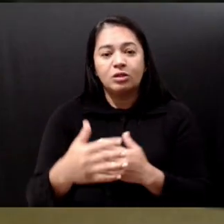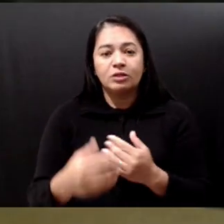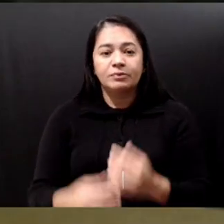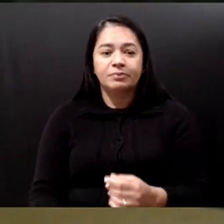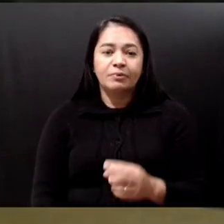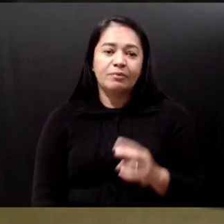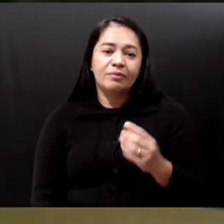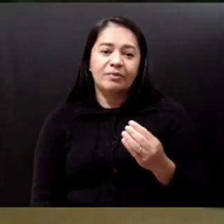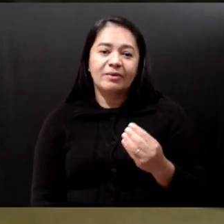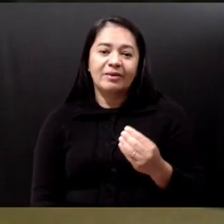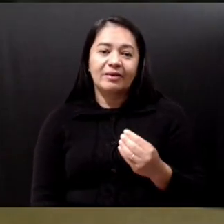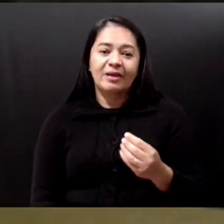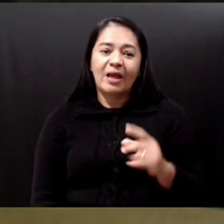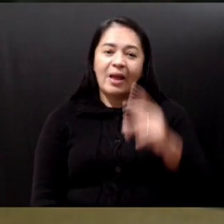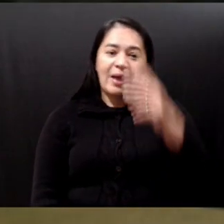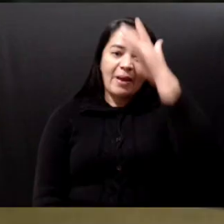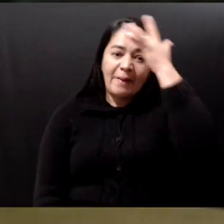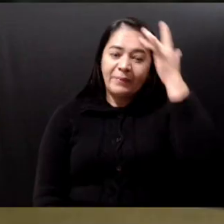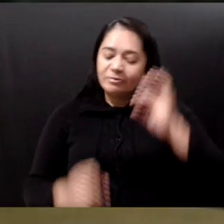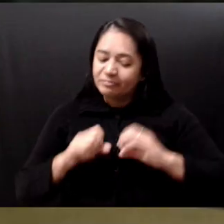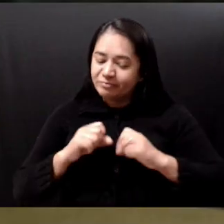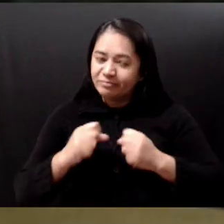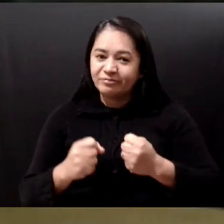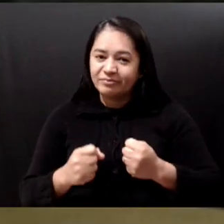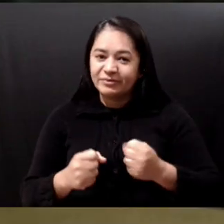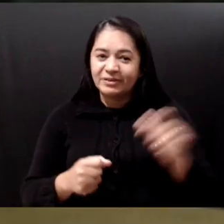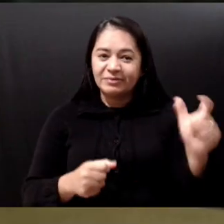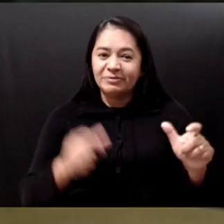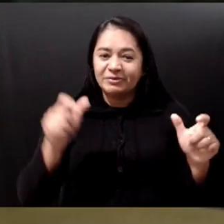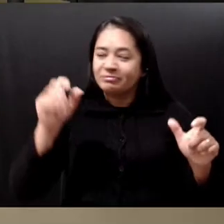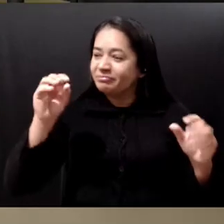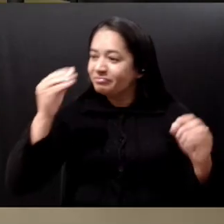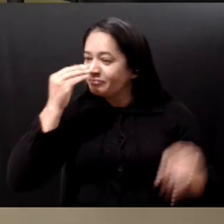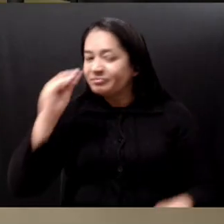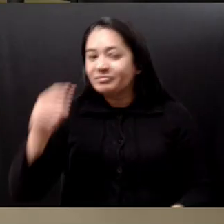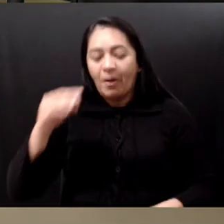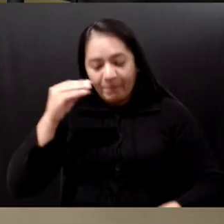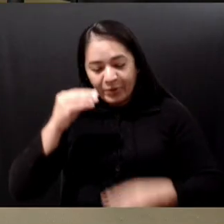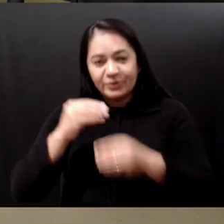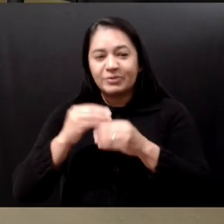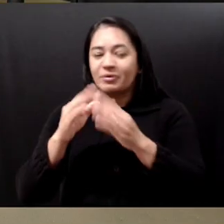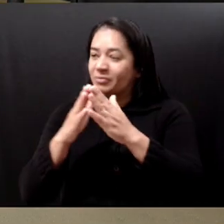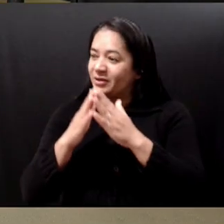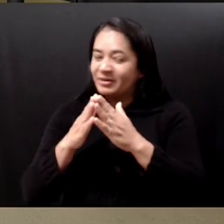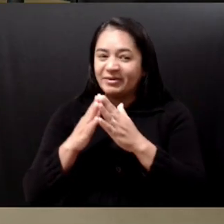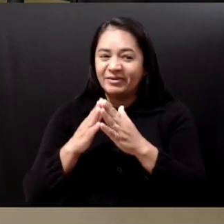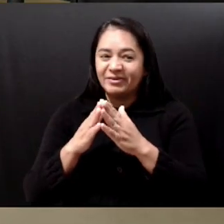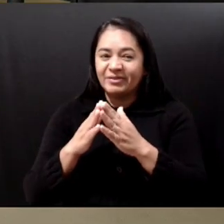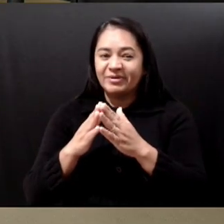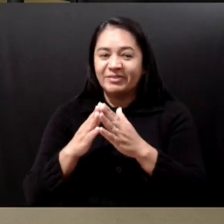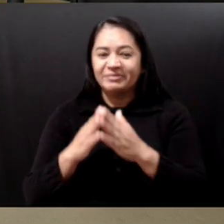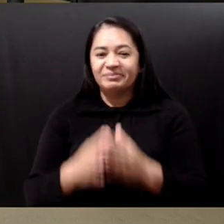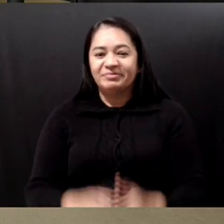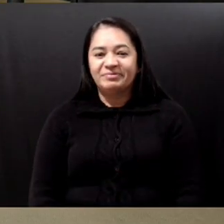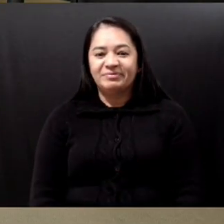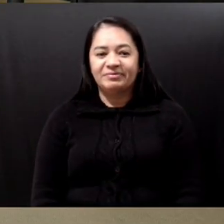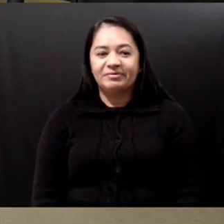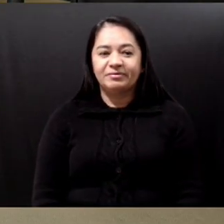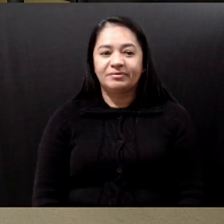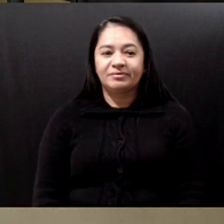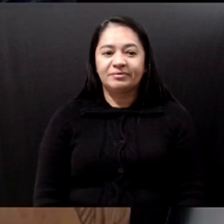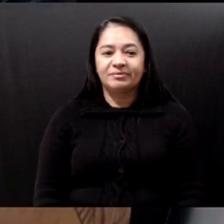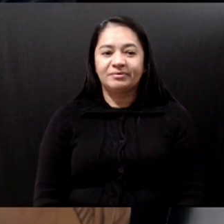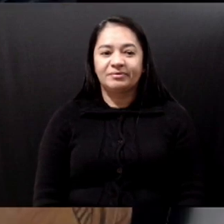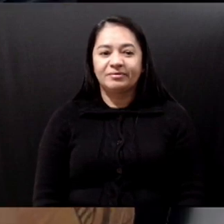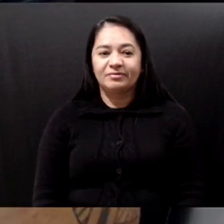persevera daqueles que desistem, e você já Posso completar se você respondeu. quiser. Por Então favor, tá bom. vamos Se lá. eu não me engano, esse dado é alguma coisa de 80%